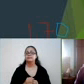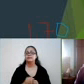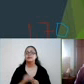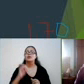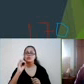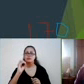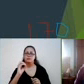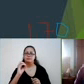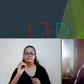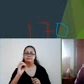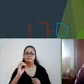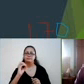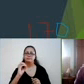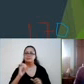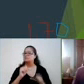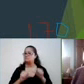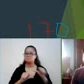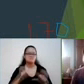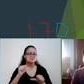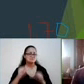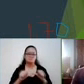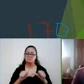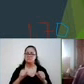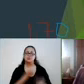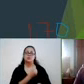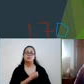Completo com 0 que não vai alterar o número.